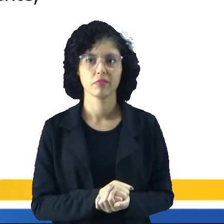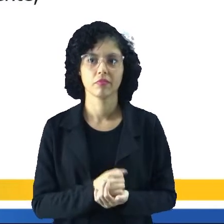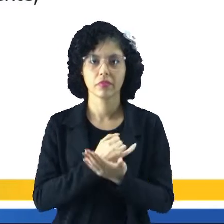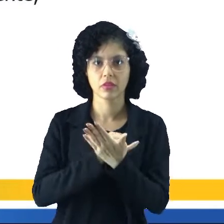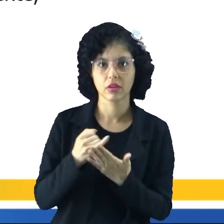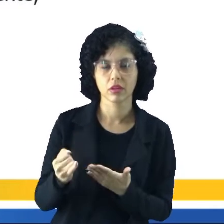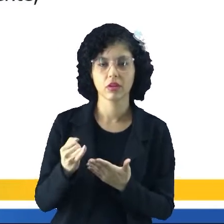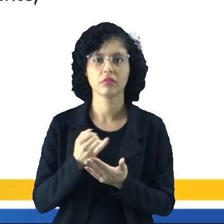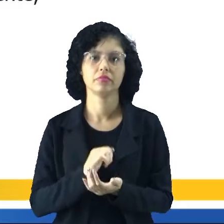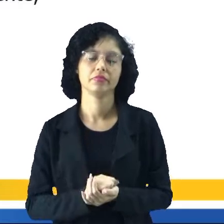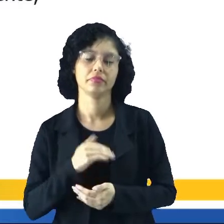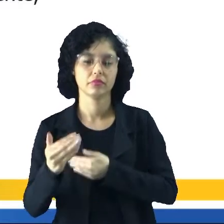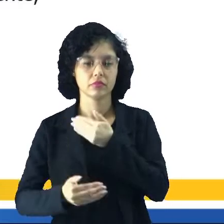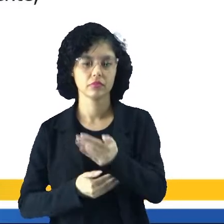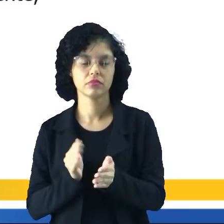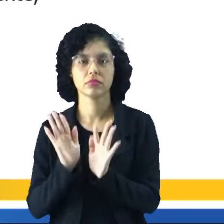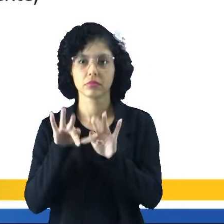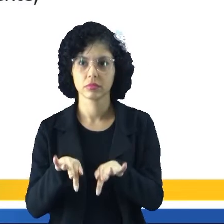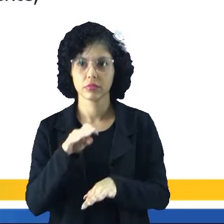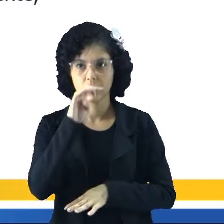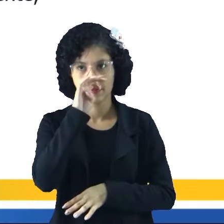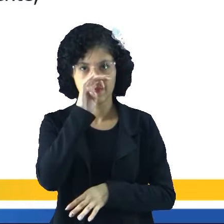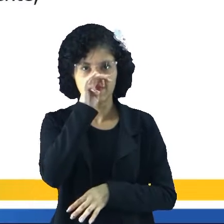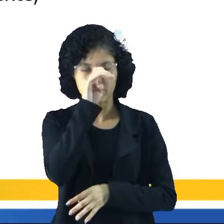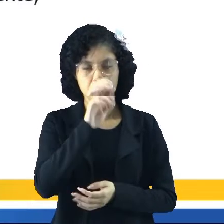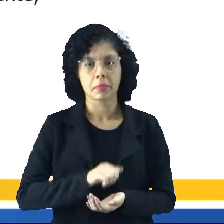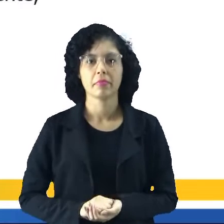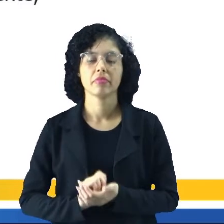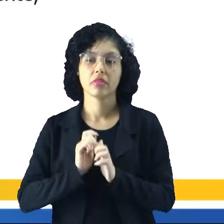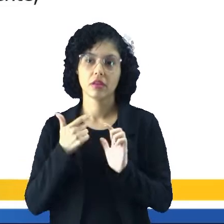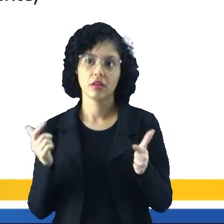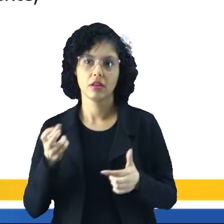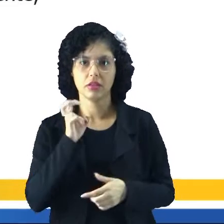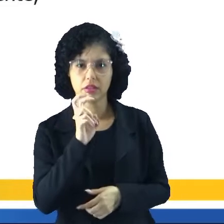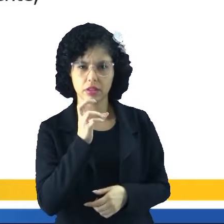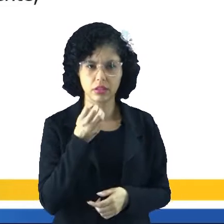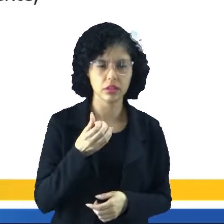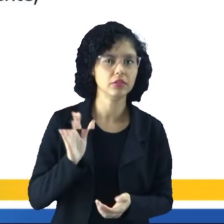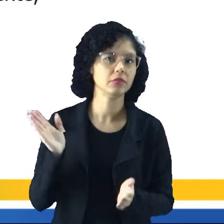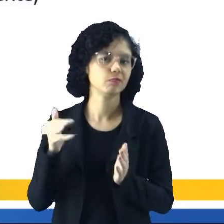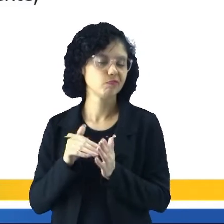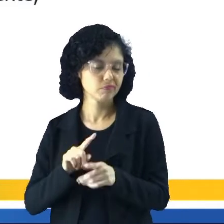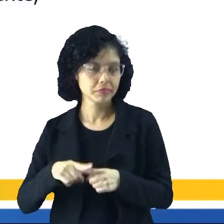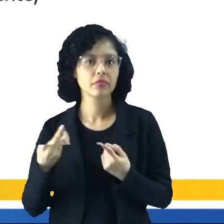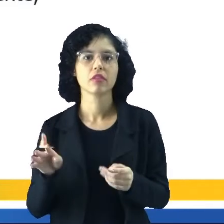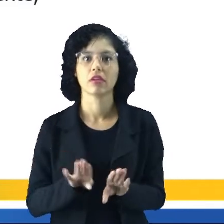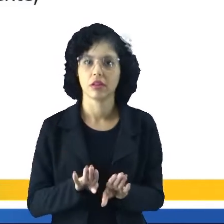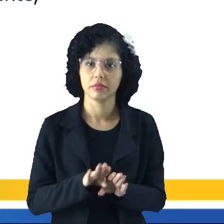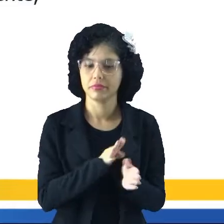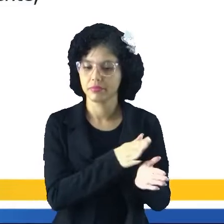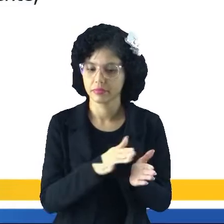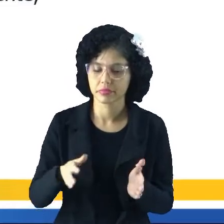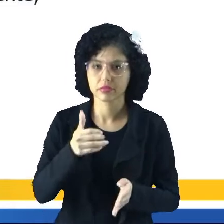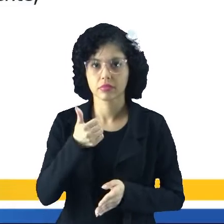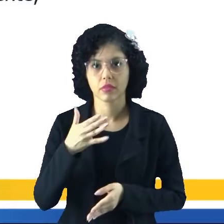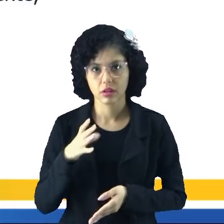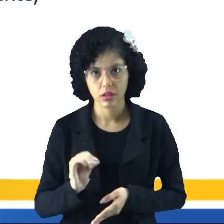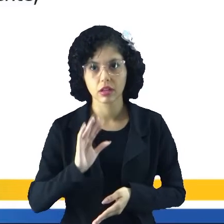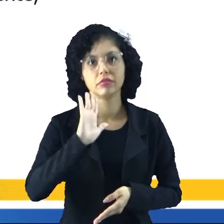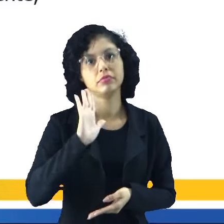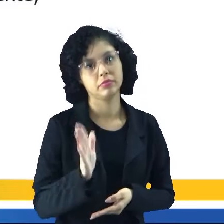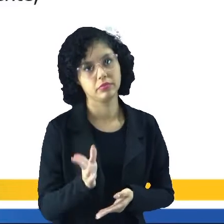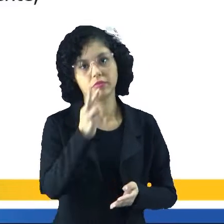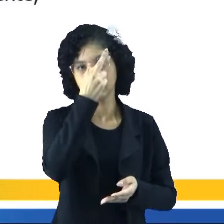Tem mais quadrinhos, geralmente 5, 6 e outros até maiores, né? Mas também tem um limite, porque se passar dos 10, aí já se torna